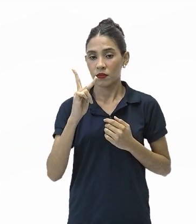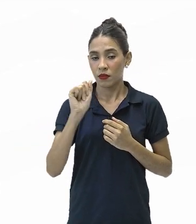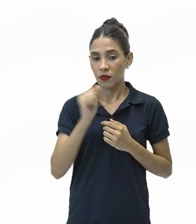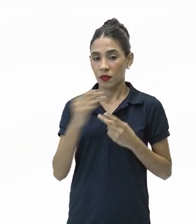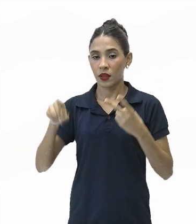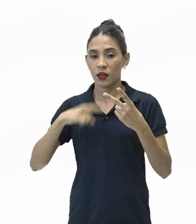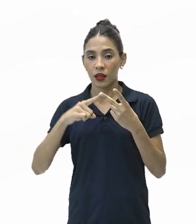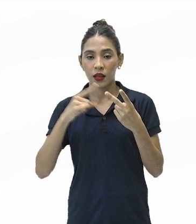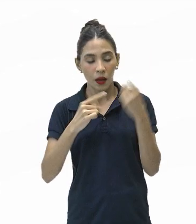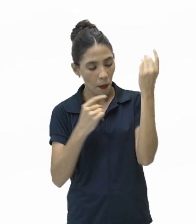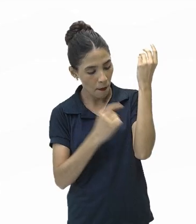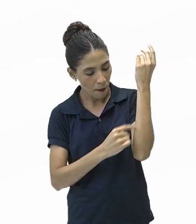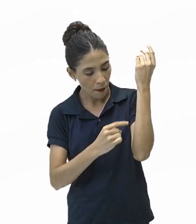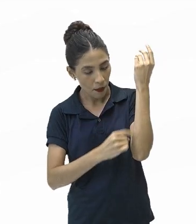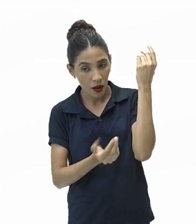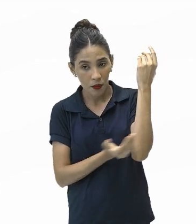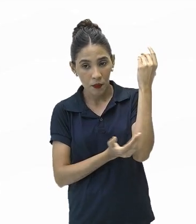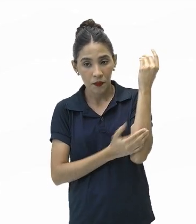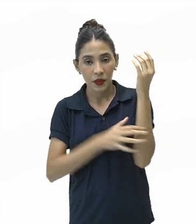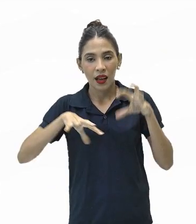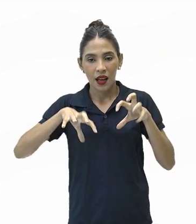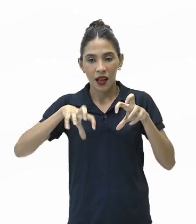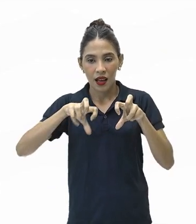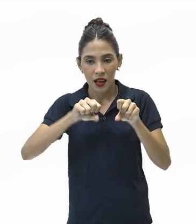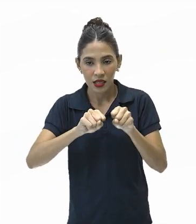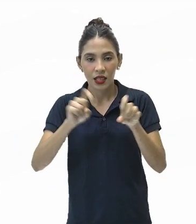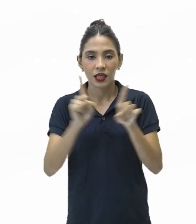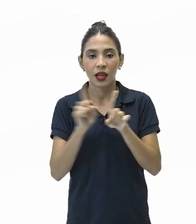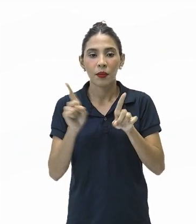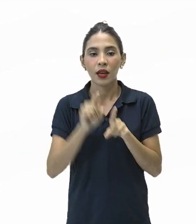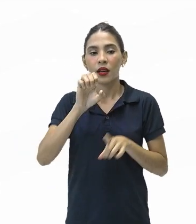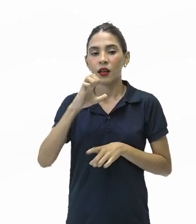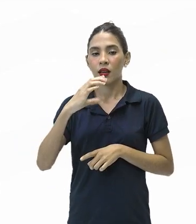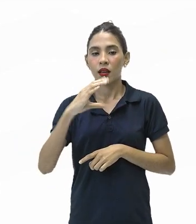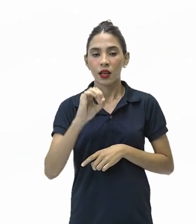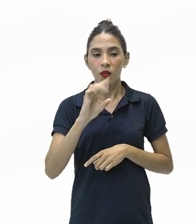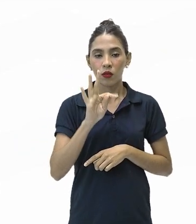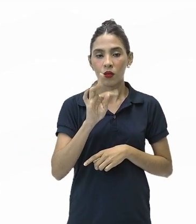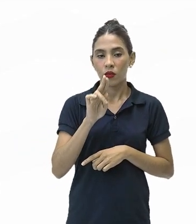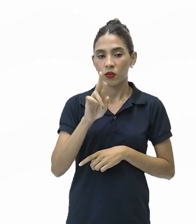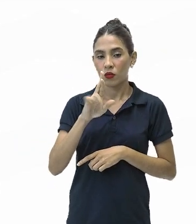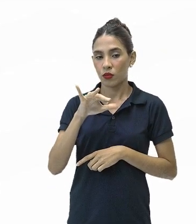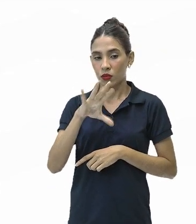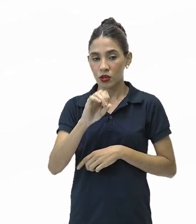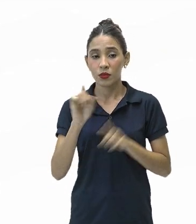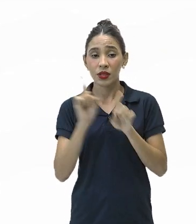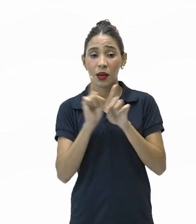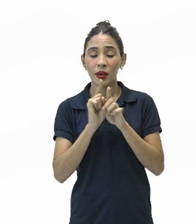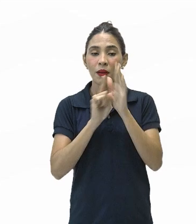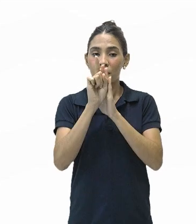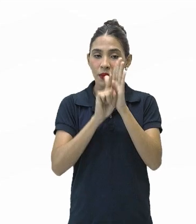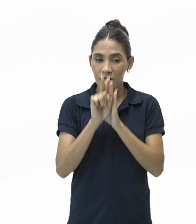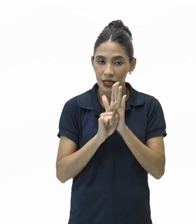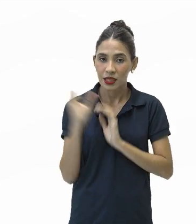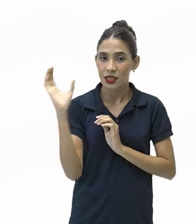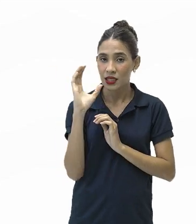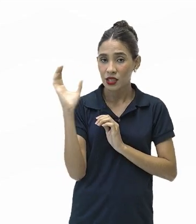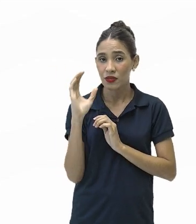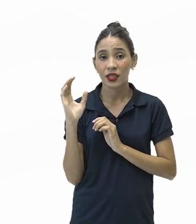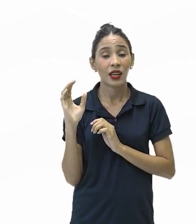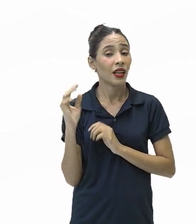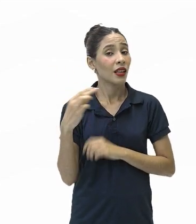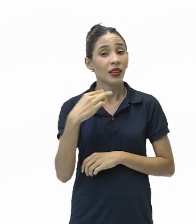Nós temos o ecoturismo e a pesquisa científica. Além disso, não pode ser